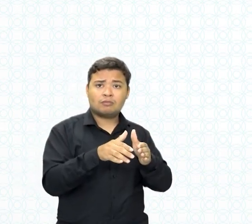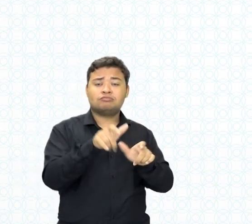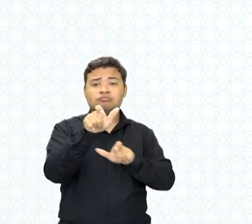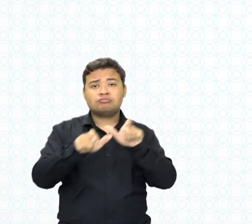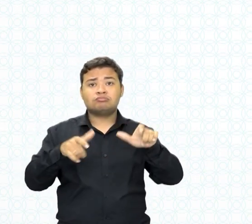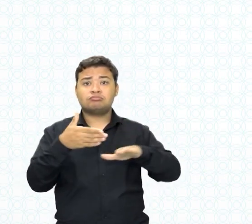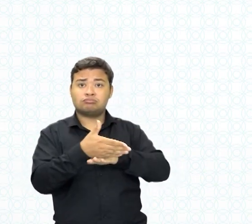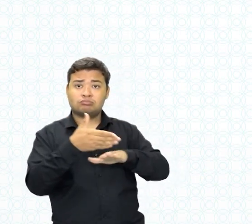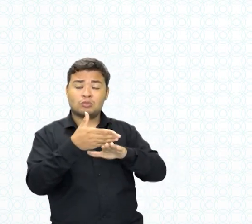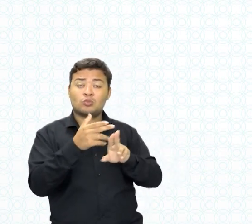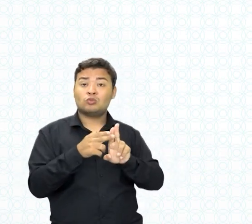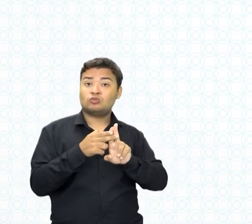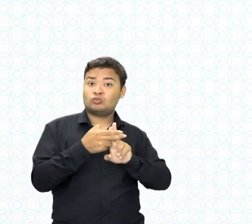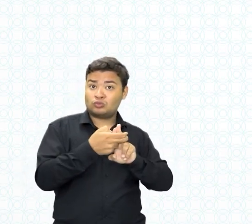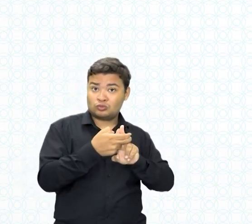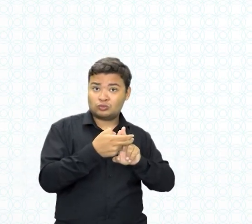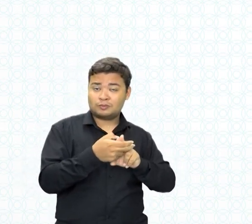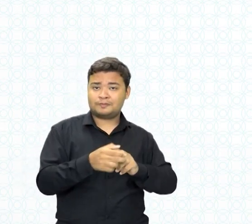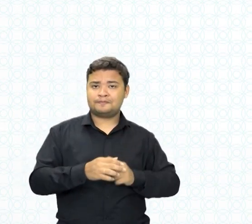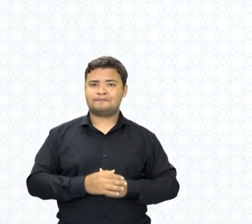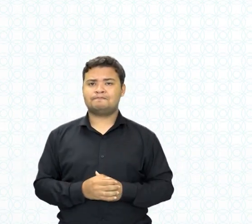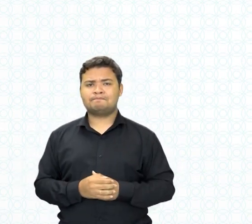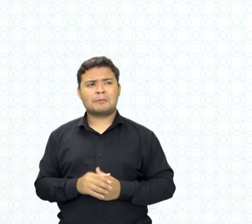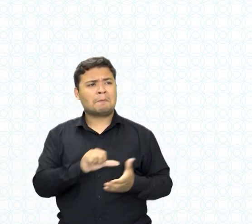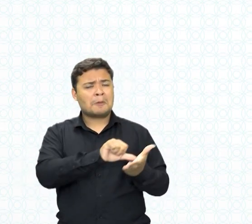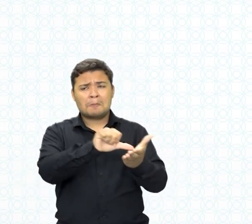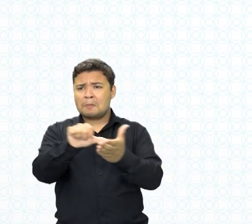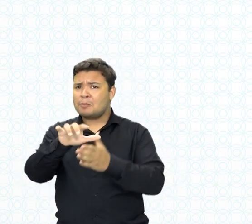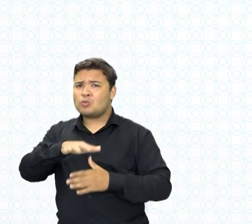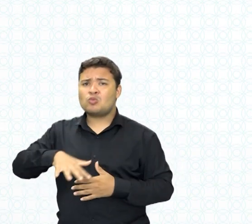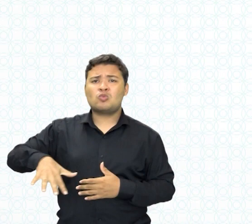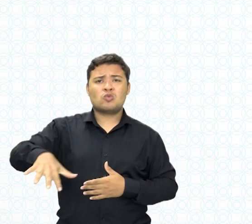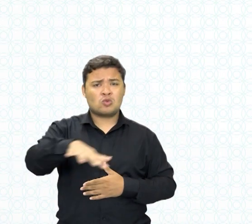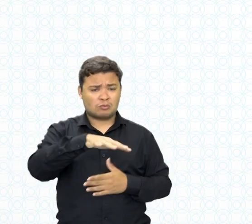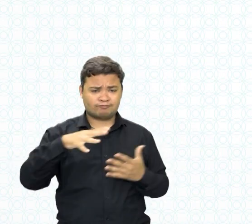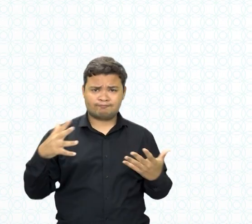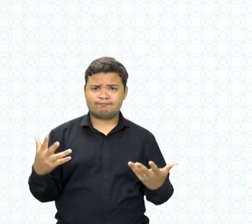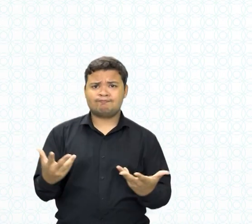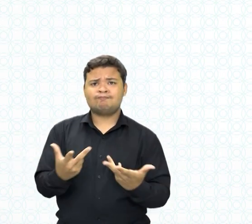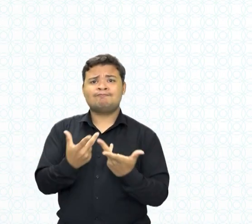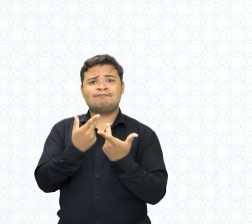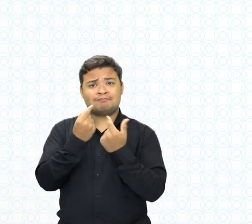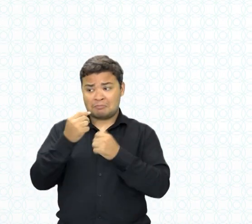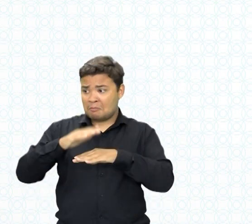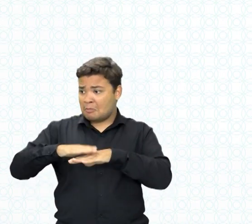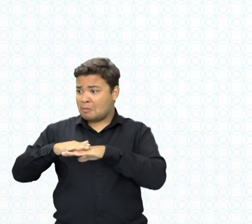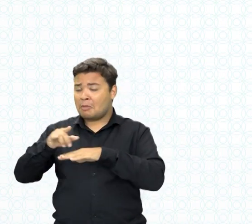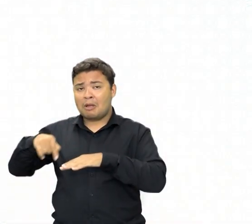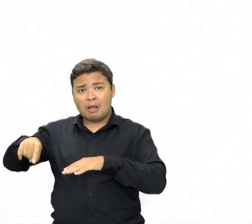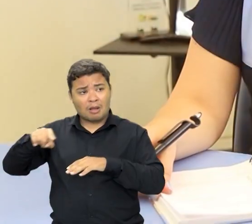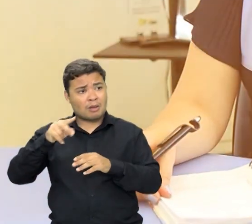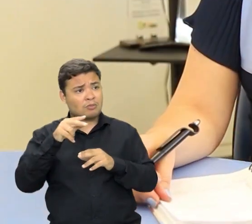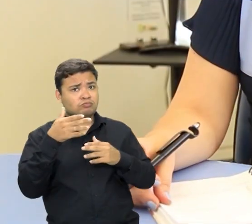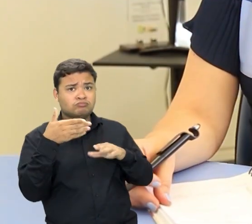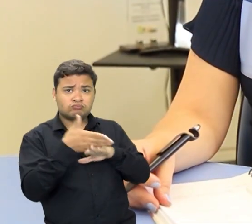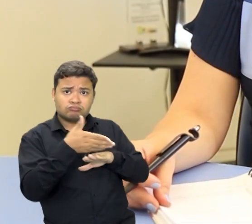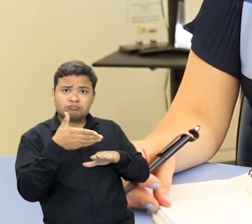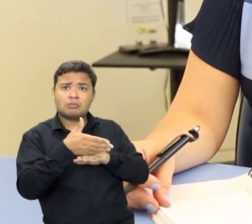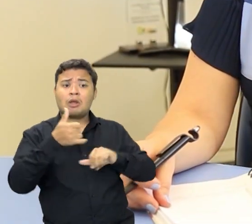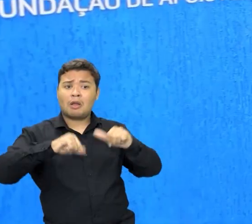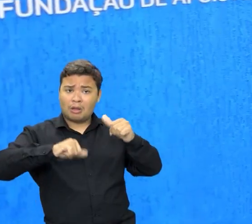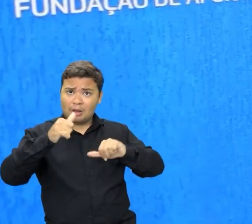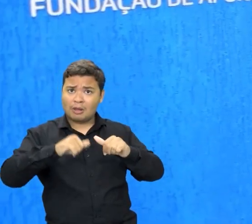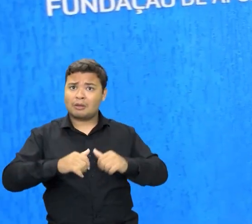HC. Hoje, por meio do corpo de profissionais competentes, a Fundação gere unidades municipais de Goiânia e